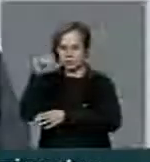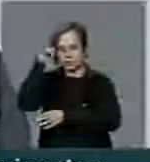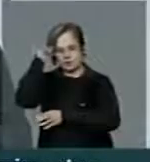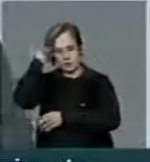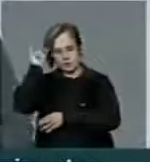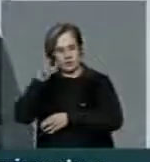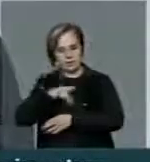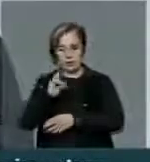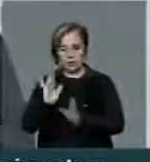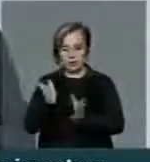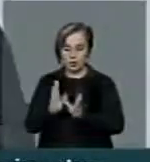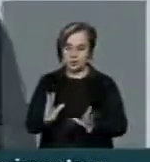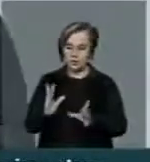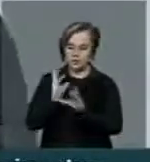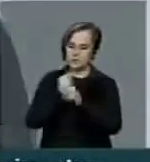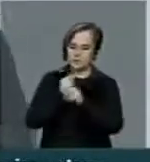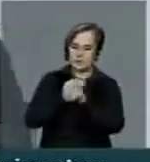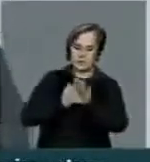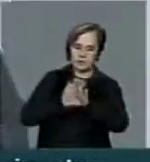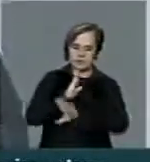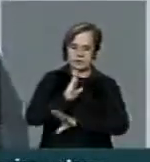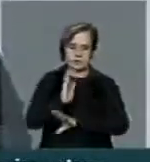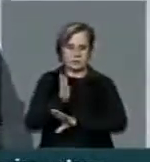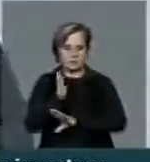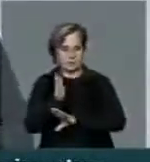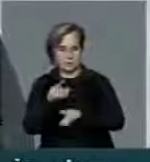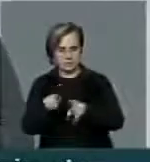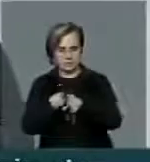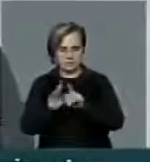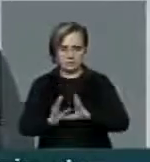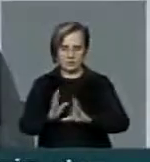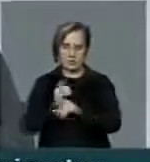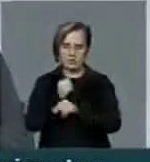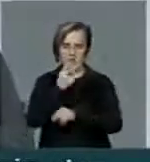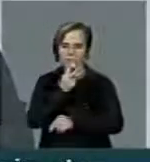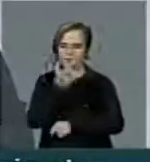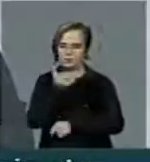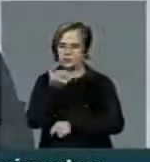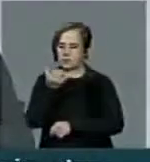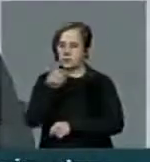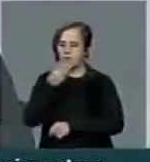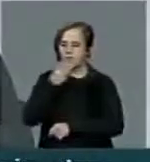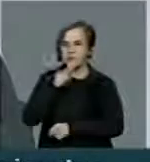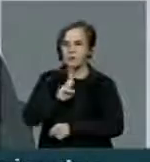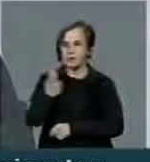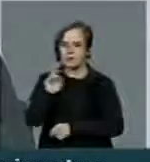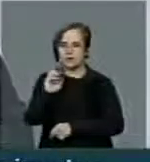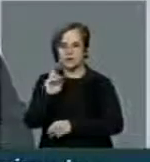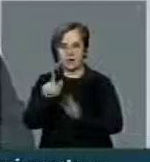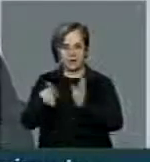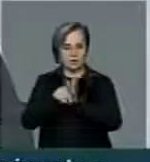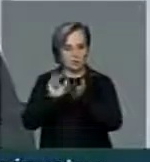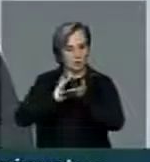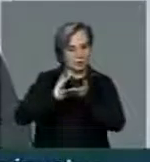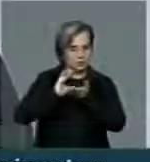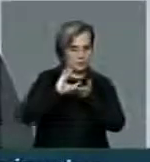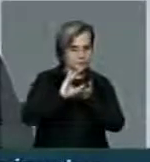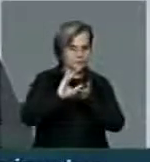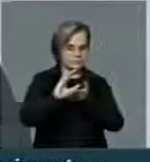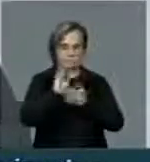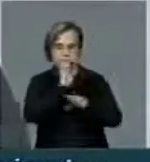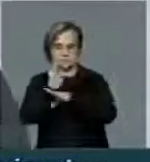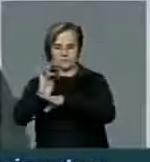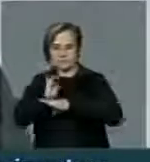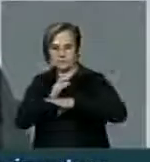em carteira, entre aprovados, em vias de aprovação, 266 milhões de reais dedicados a isso. Estados